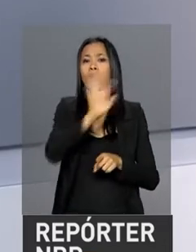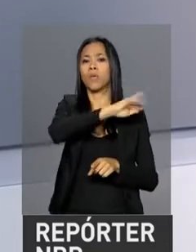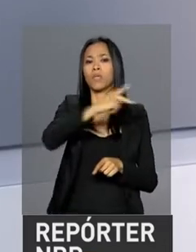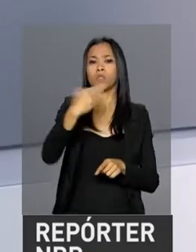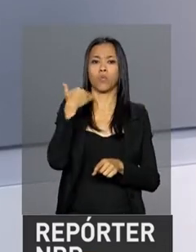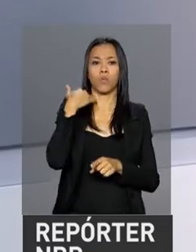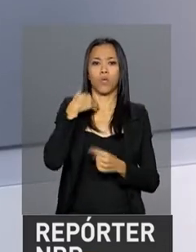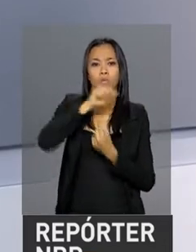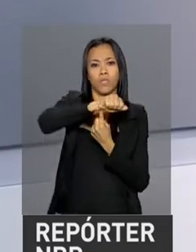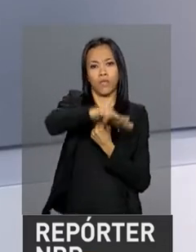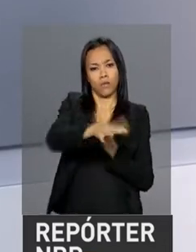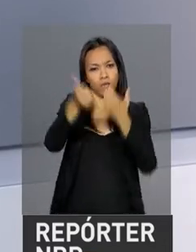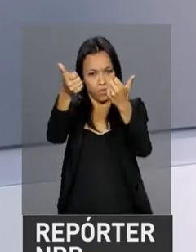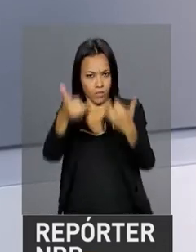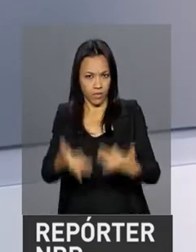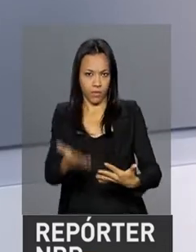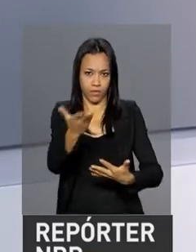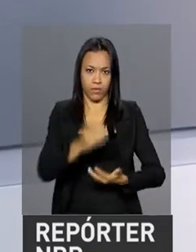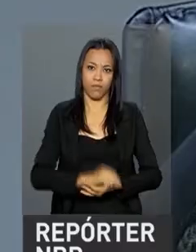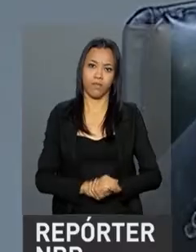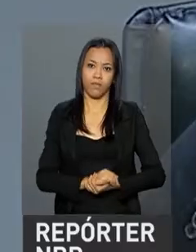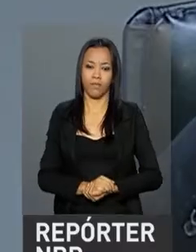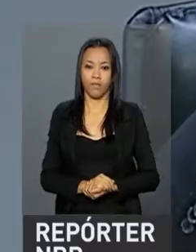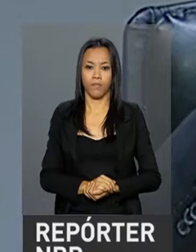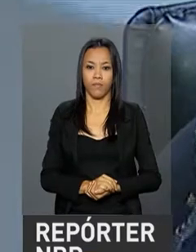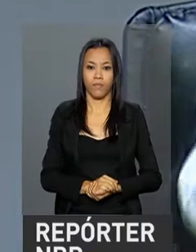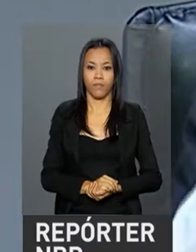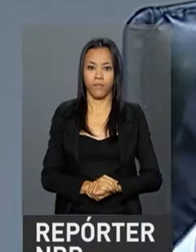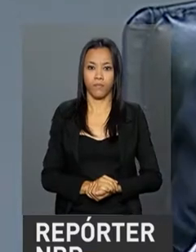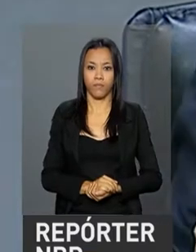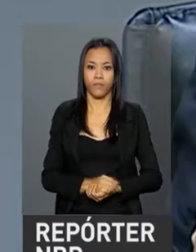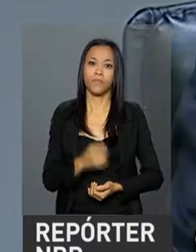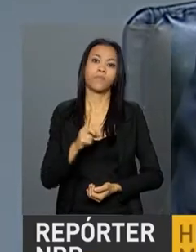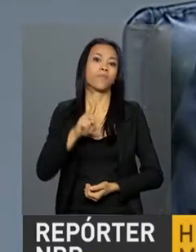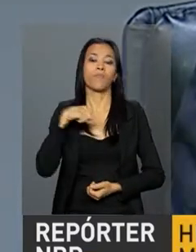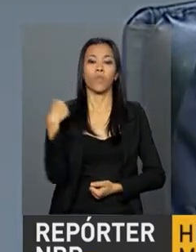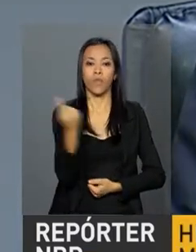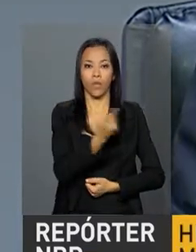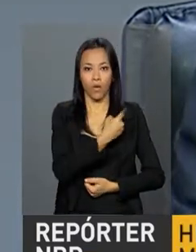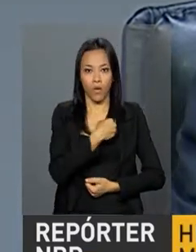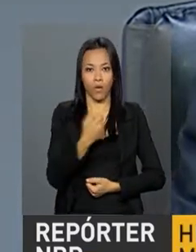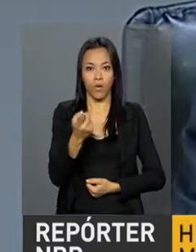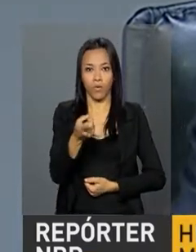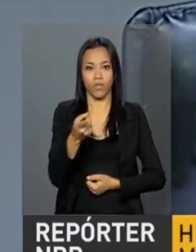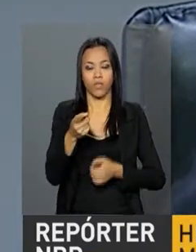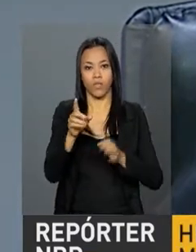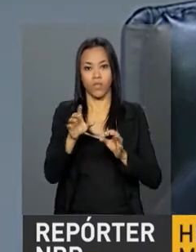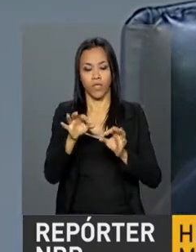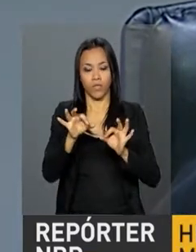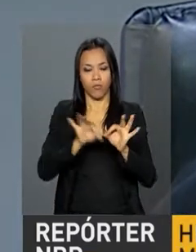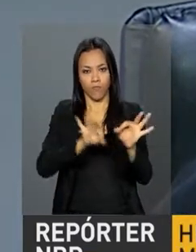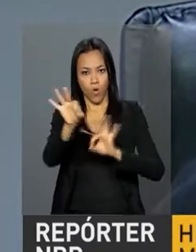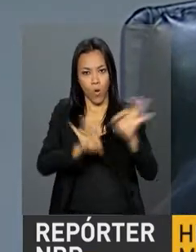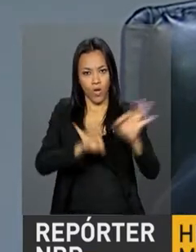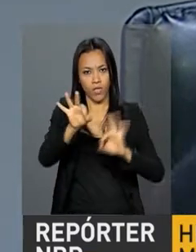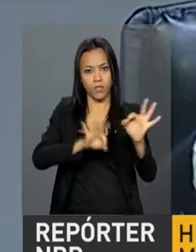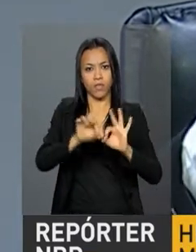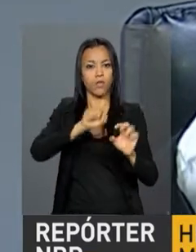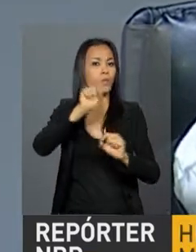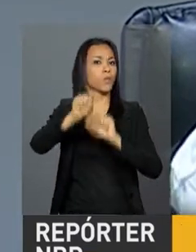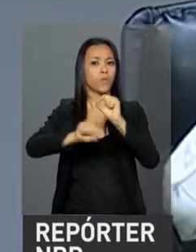Ilan Goldfein, comentaram a medida. Nós estamos, com isso, fixando